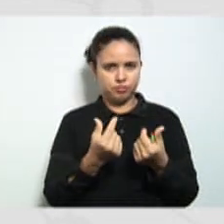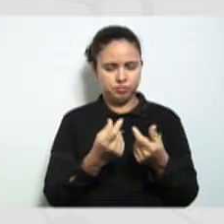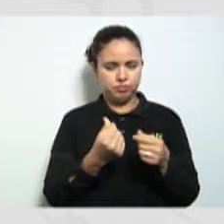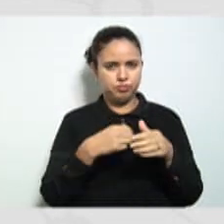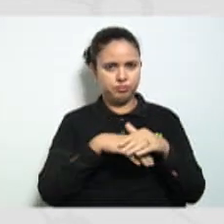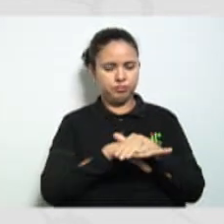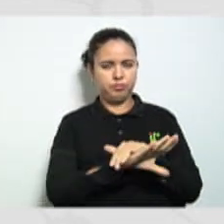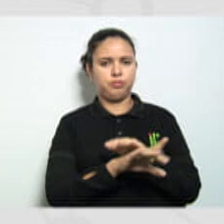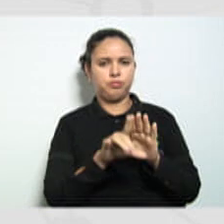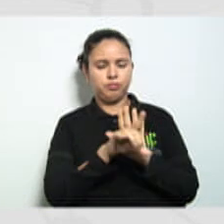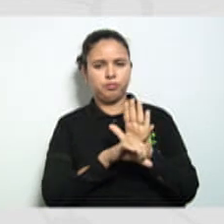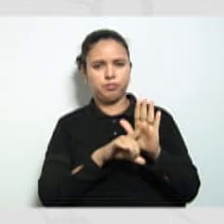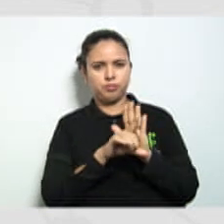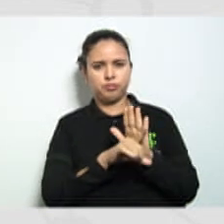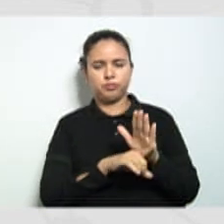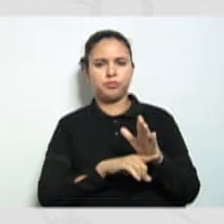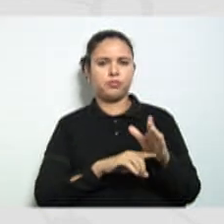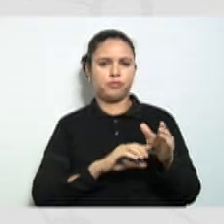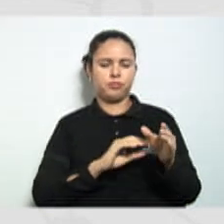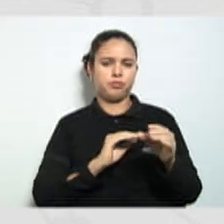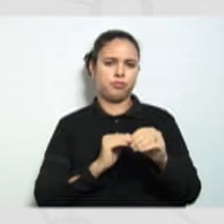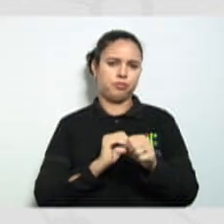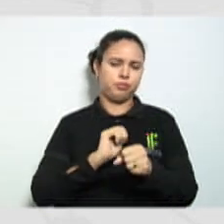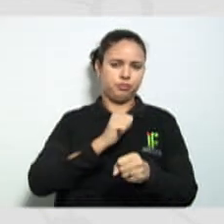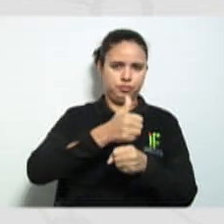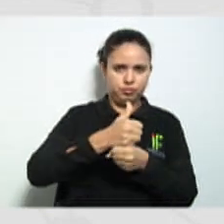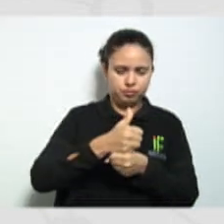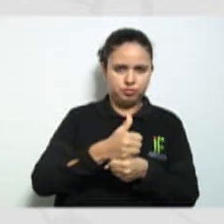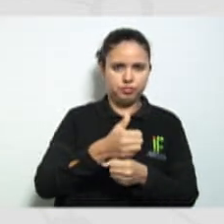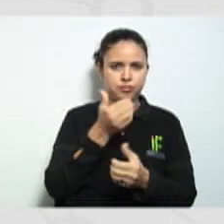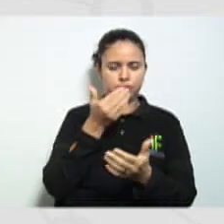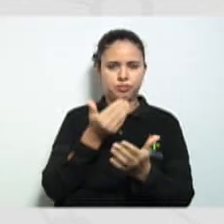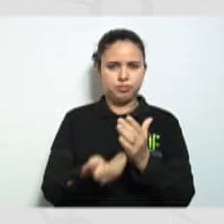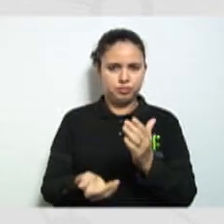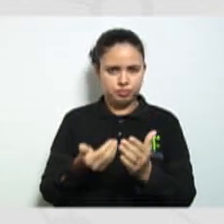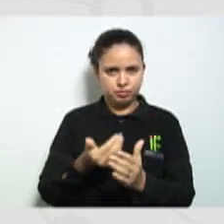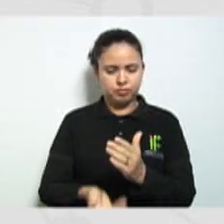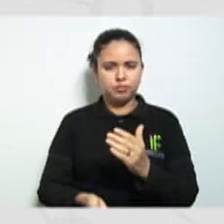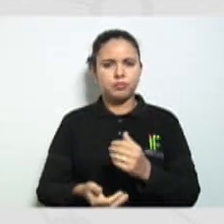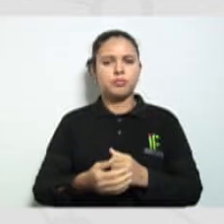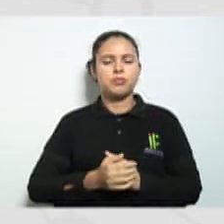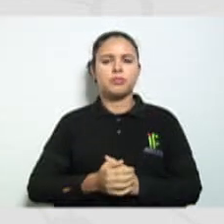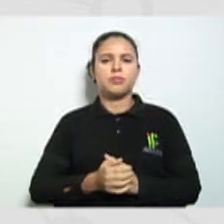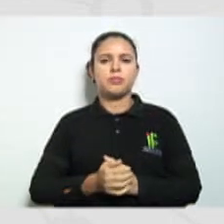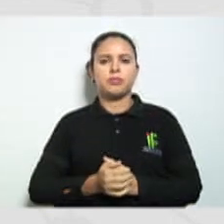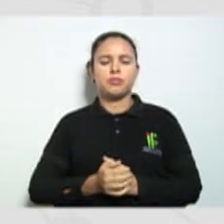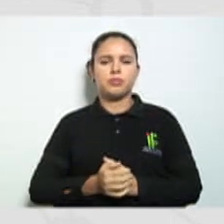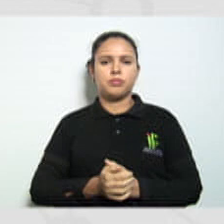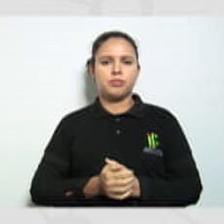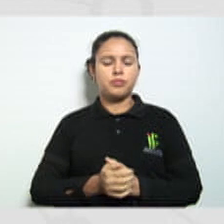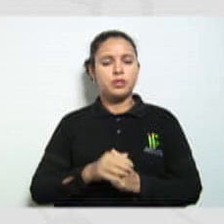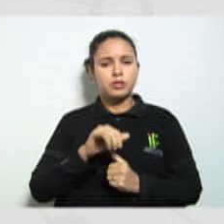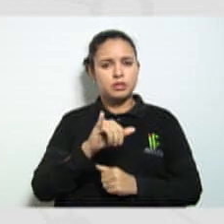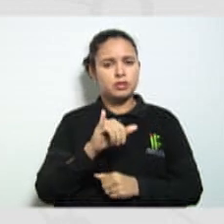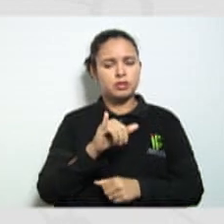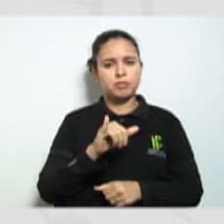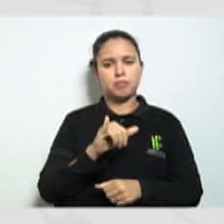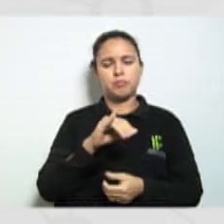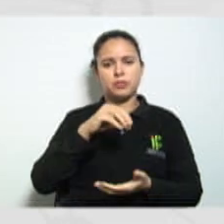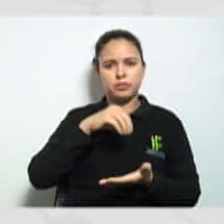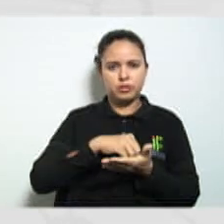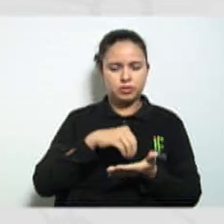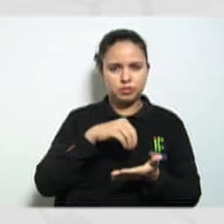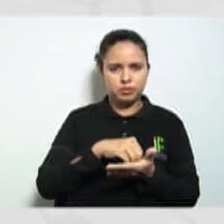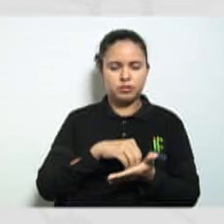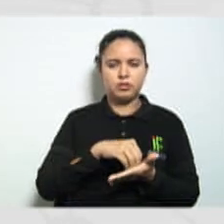reserva legal para cobrir essa perda. Correto? Correto. E se não der? Se o montante